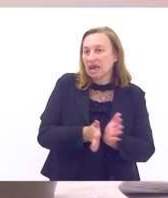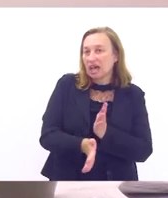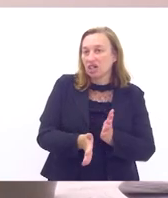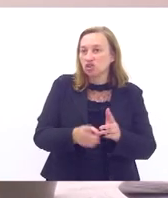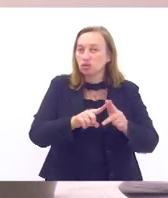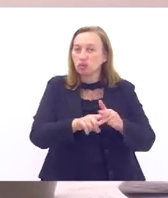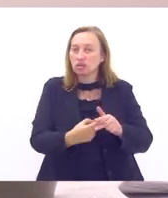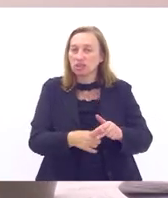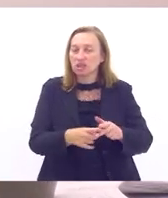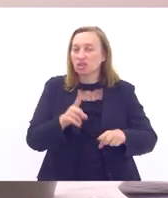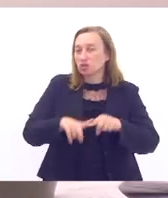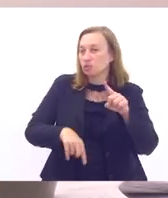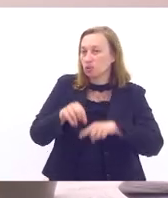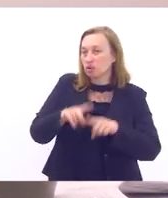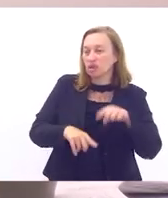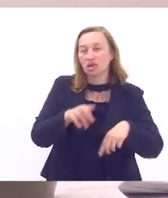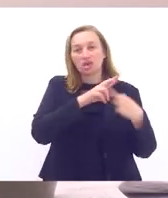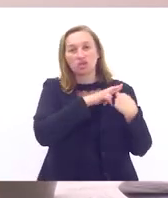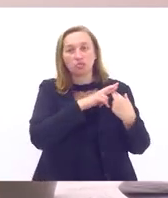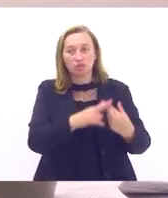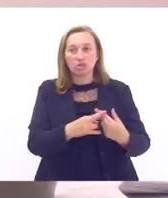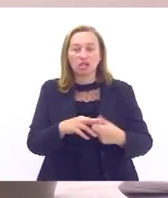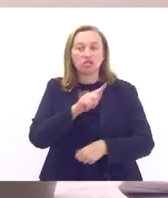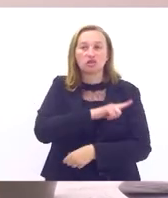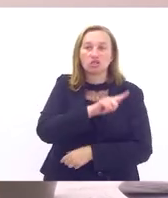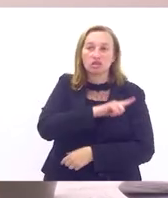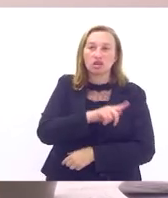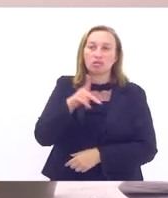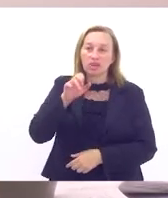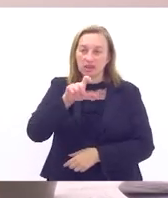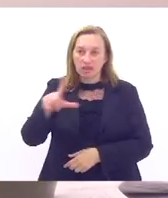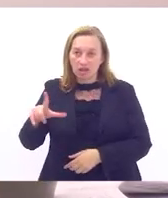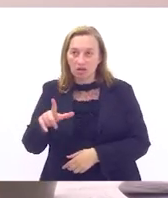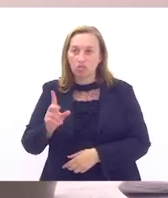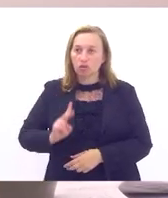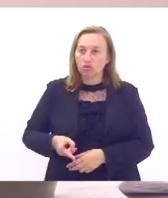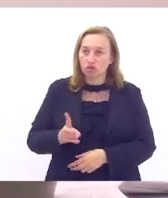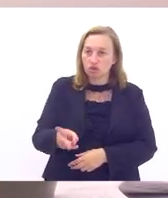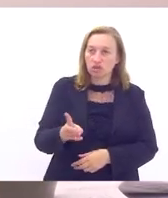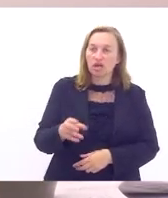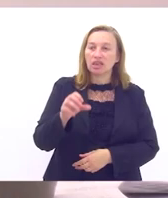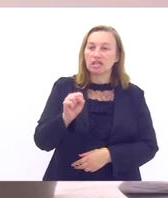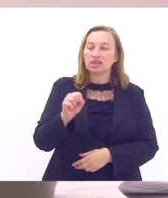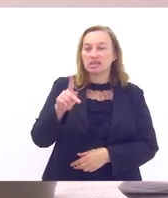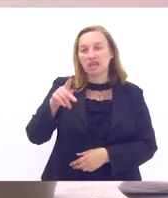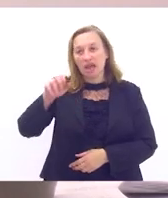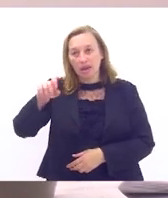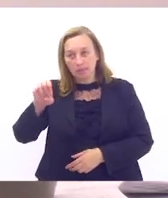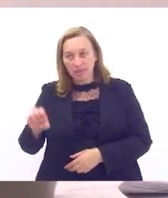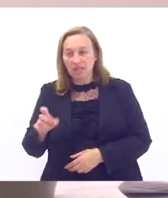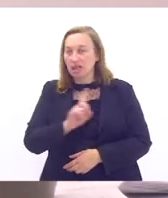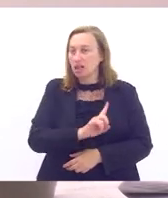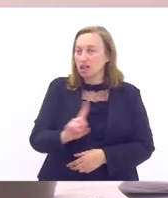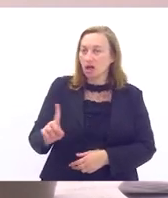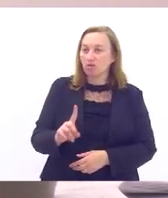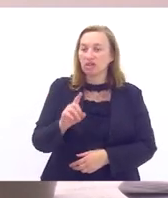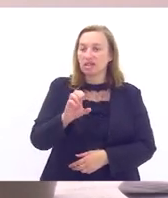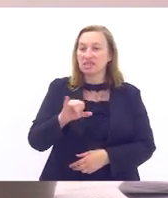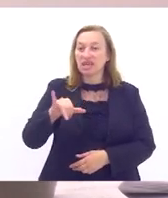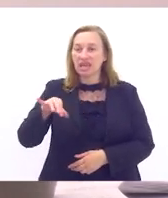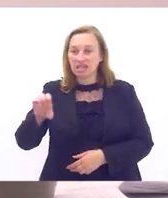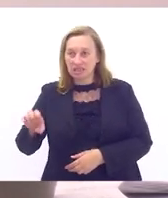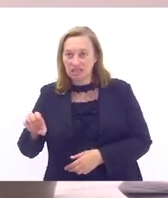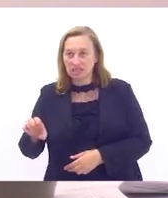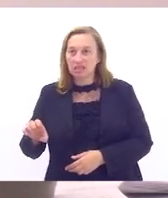de equipamento e que a responsabilidade para a gestão do sanatório penal continuaria sendo da SEAP e não da SES,